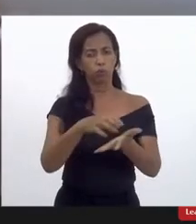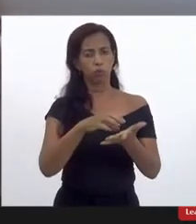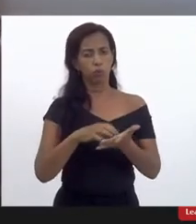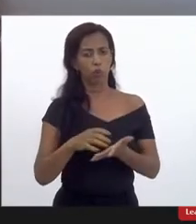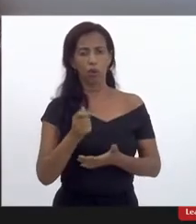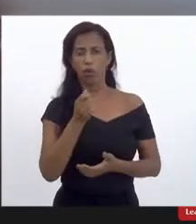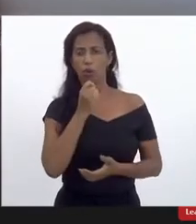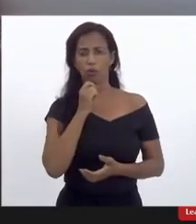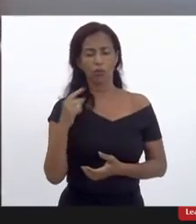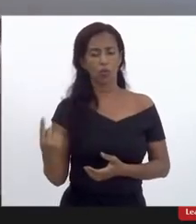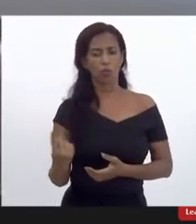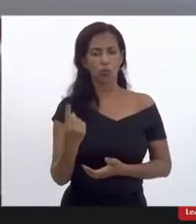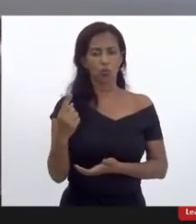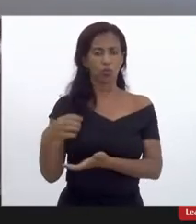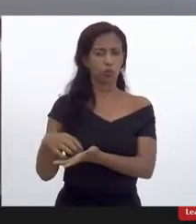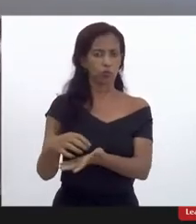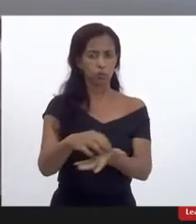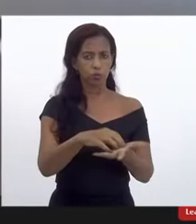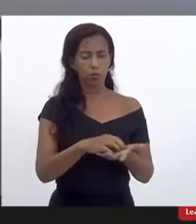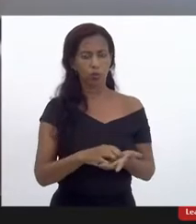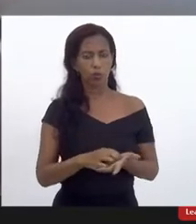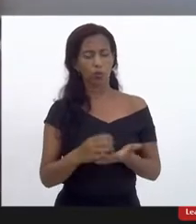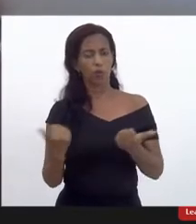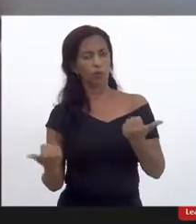Não tem um órgão em que o